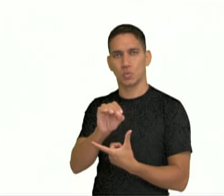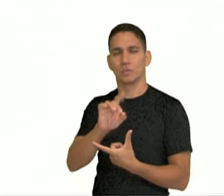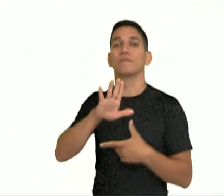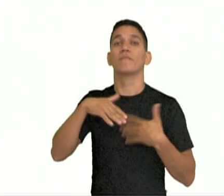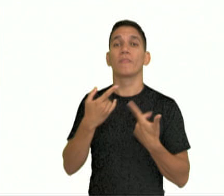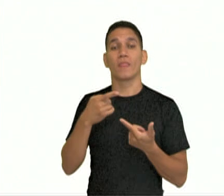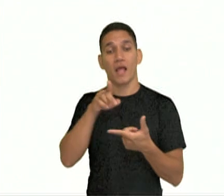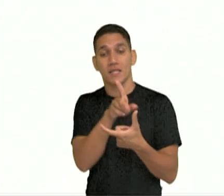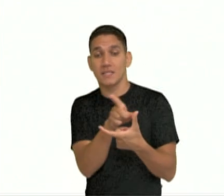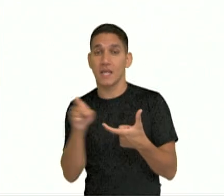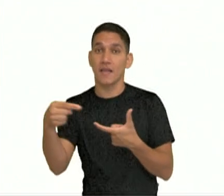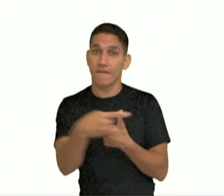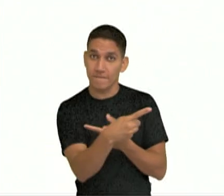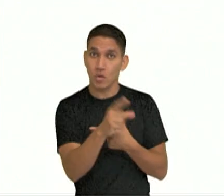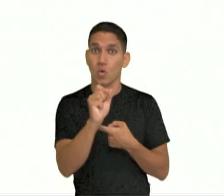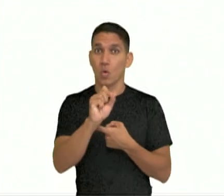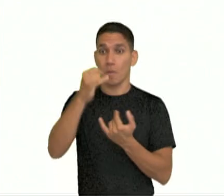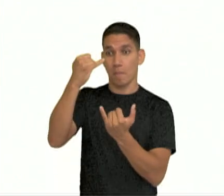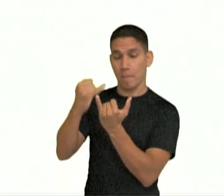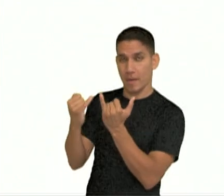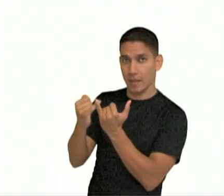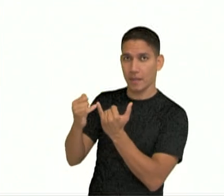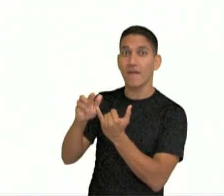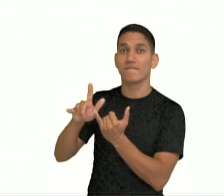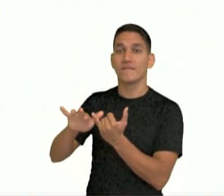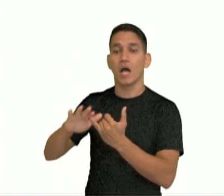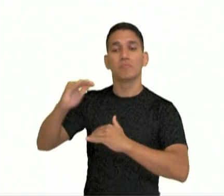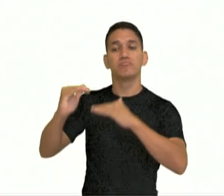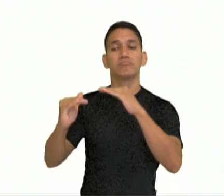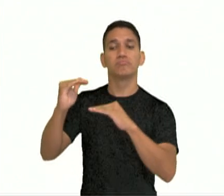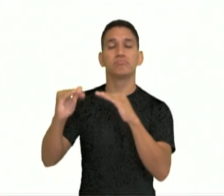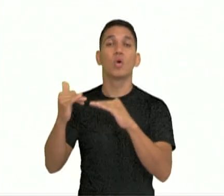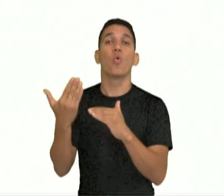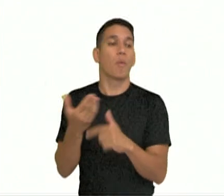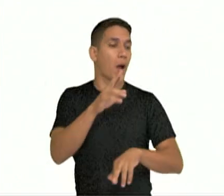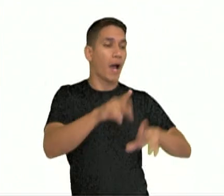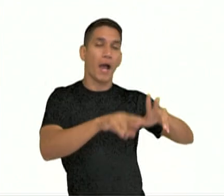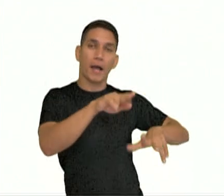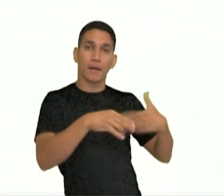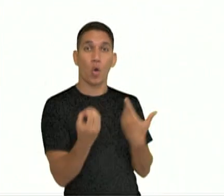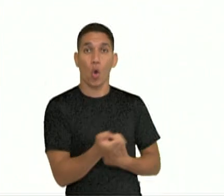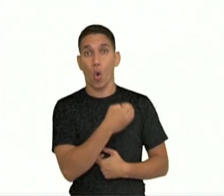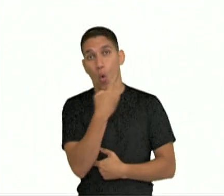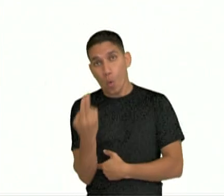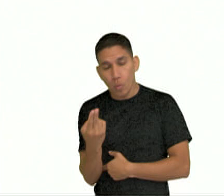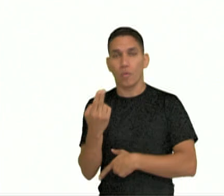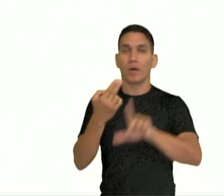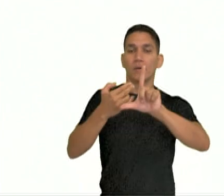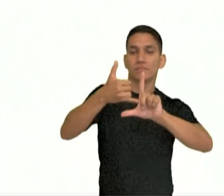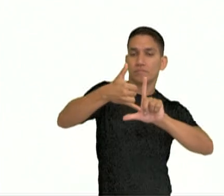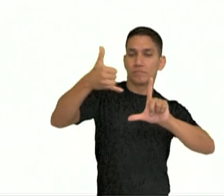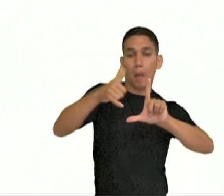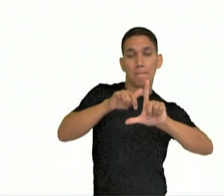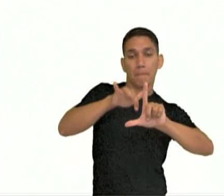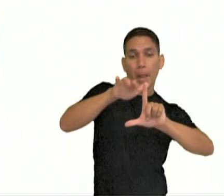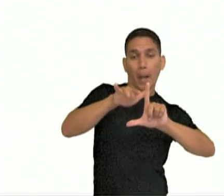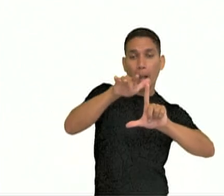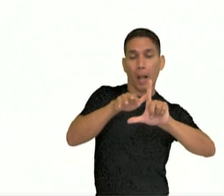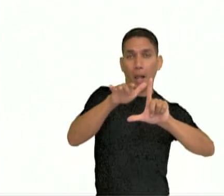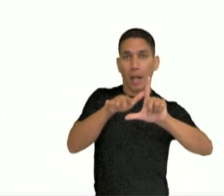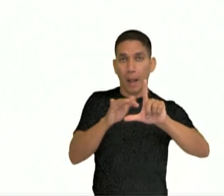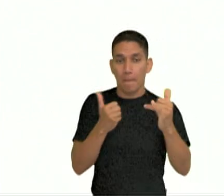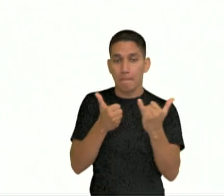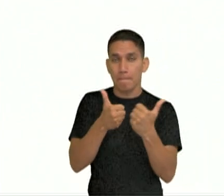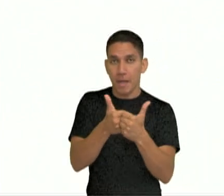vai medir exatamente a variabilidade ou a dispersão dos dados em torno exatamente da